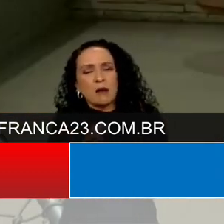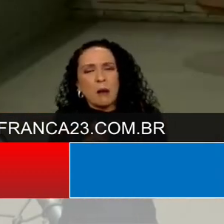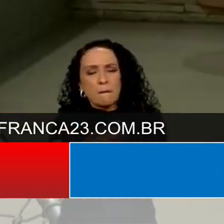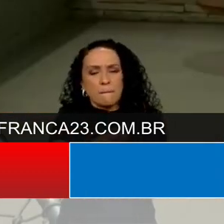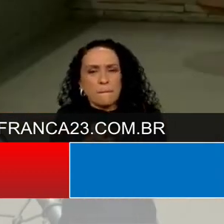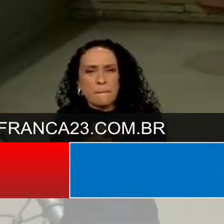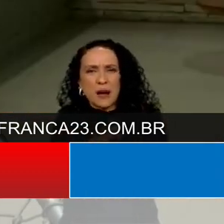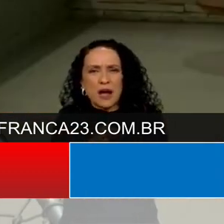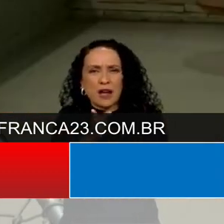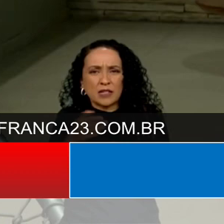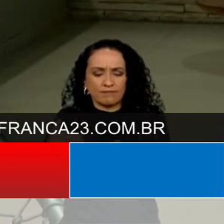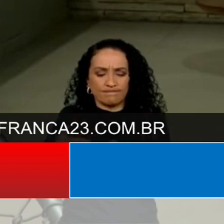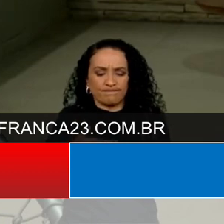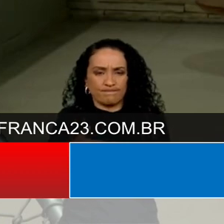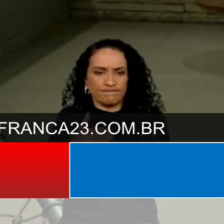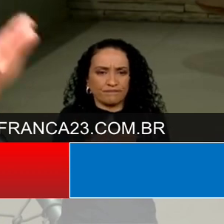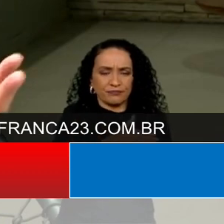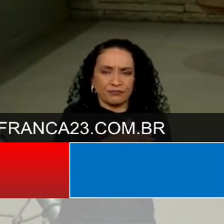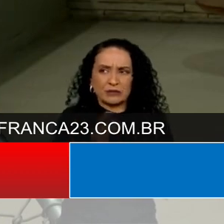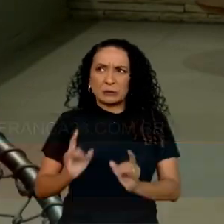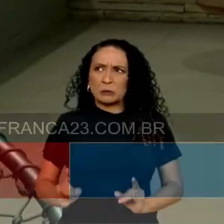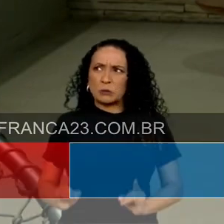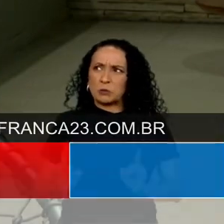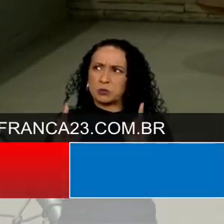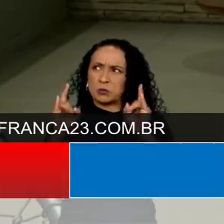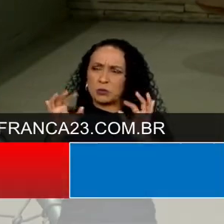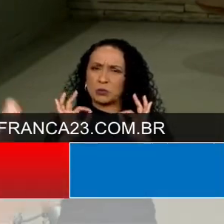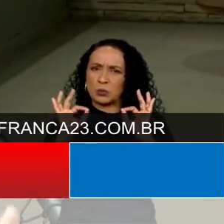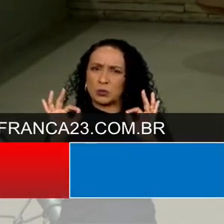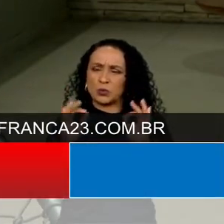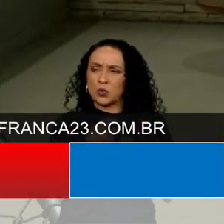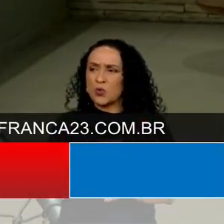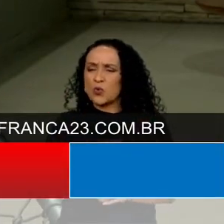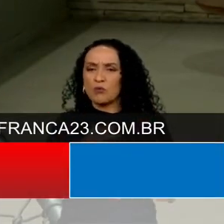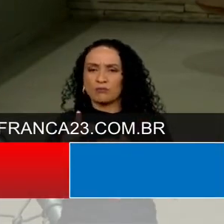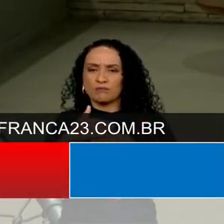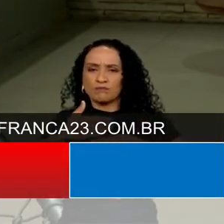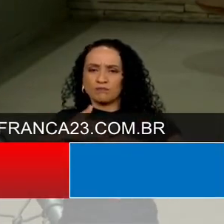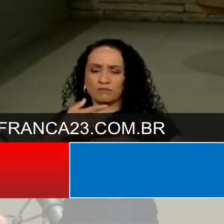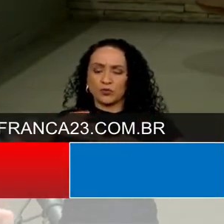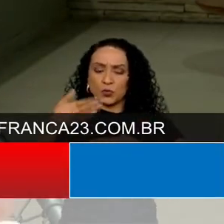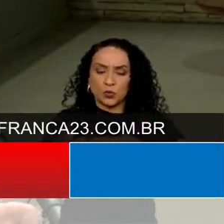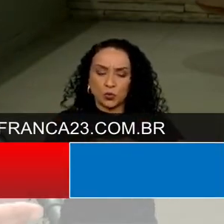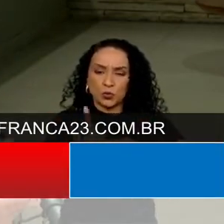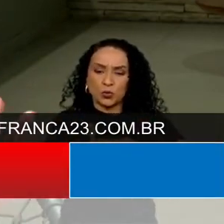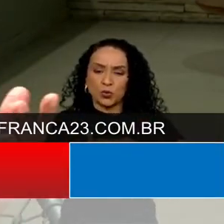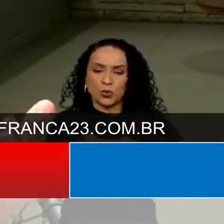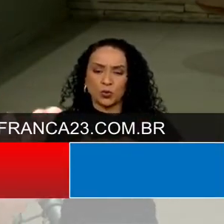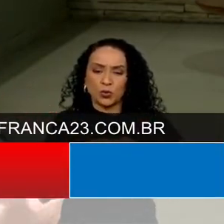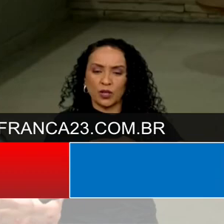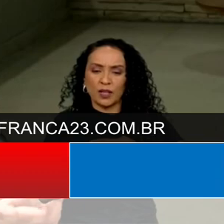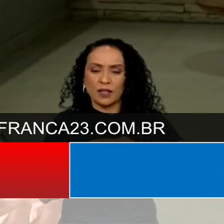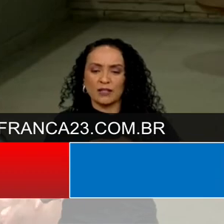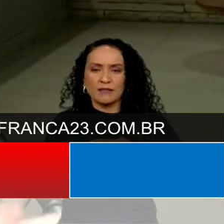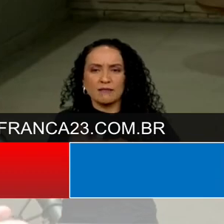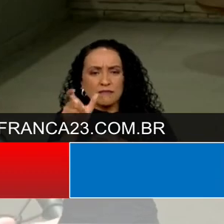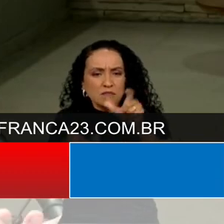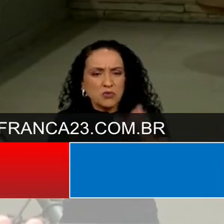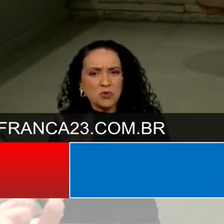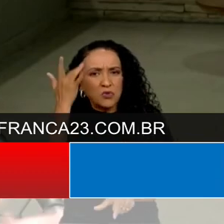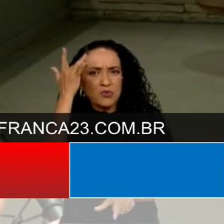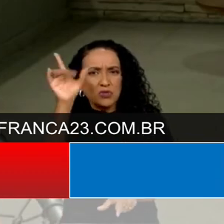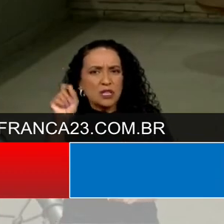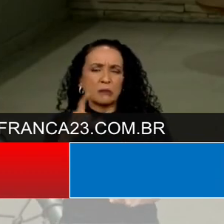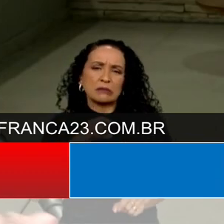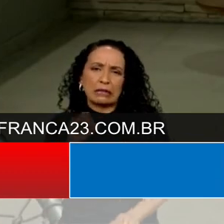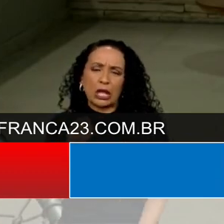separando blocos de apartamento de alto luxo e do outro lado do muro você tem as pessoas que não sabem se